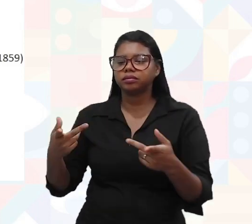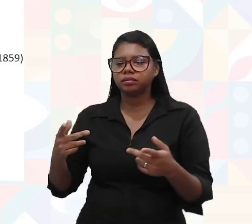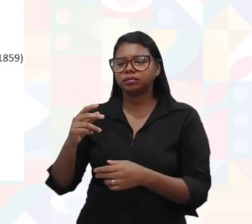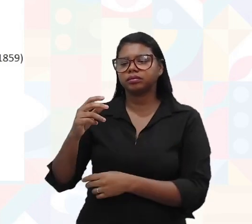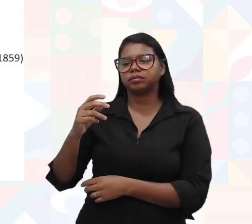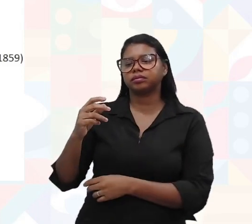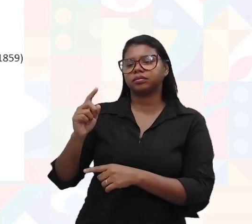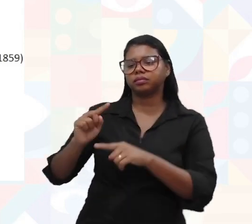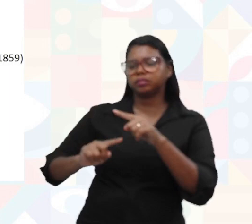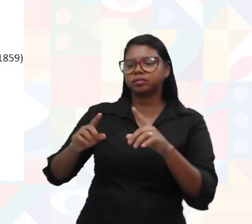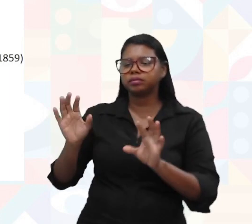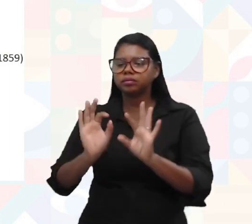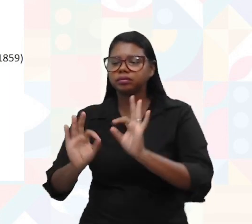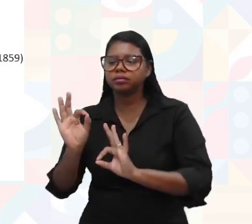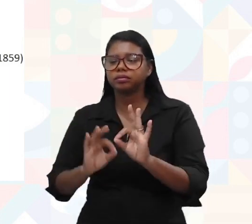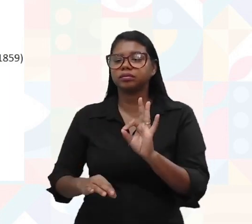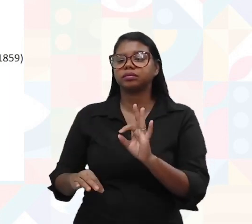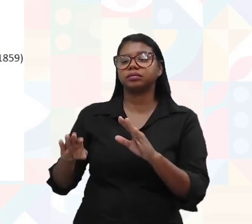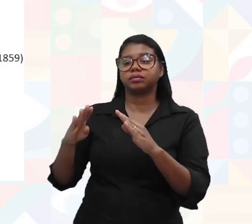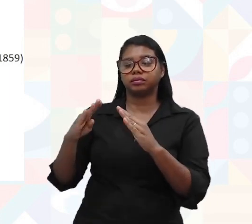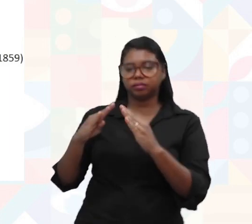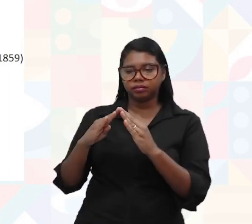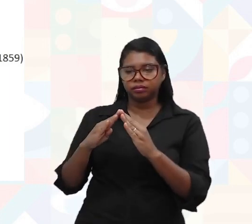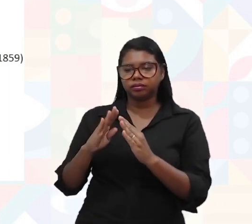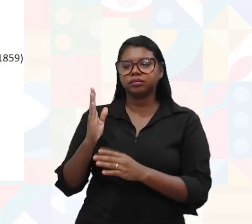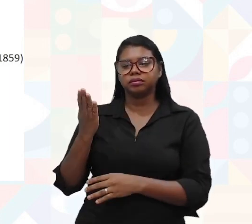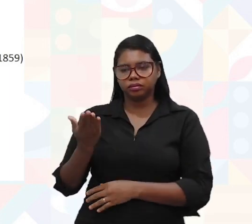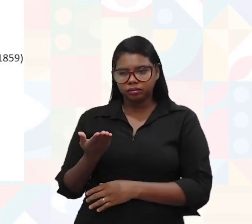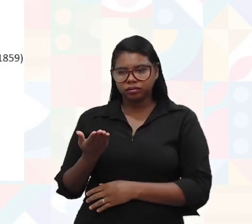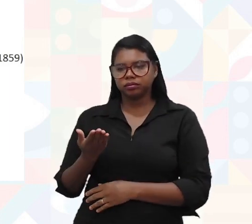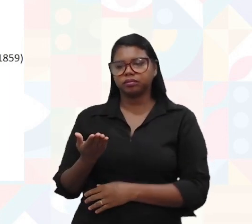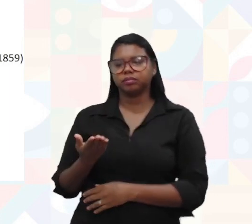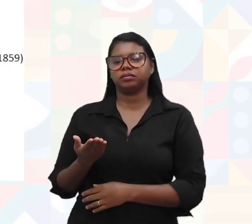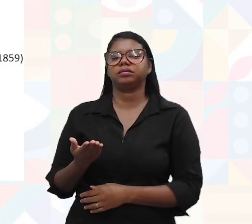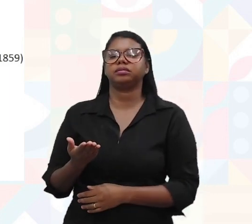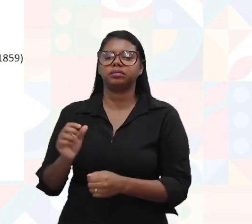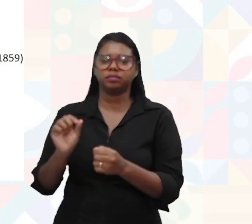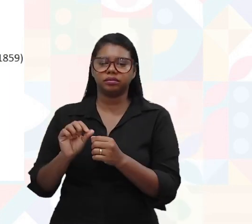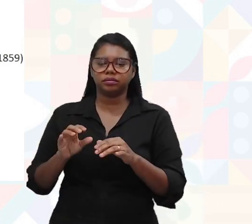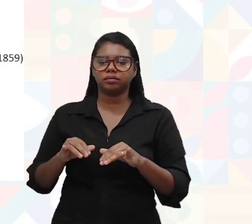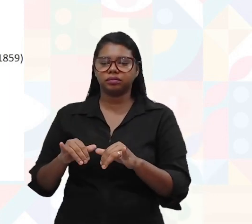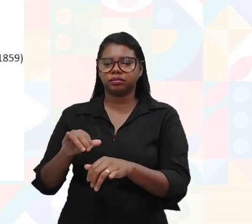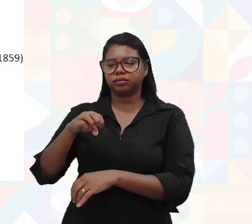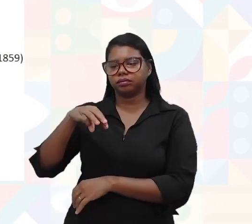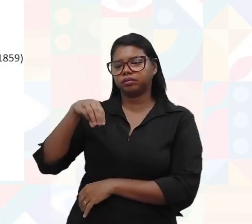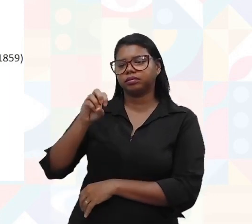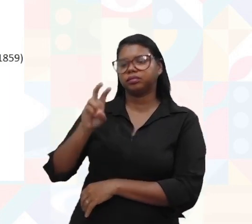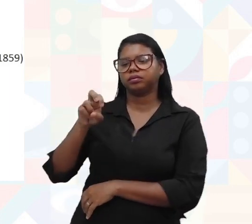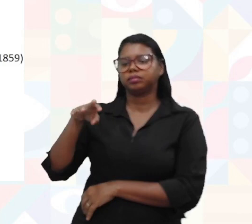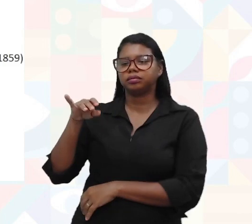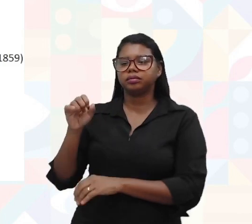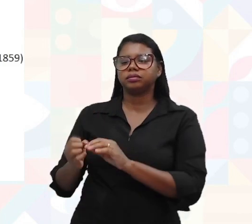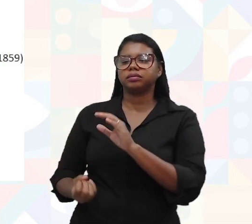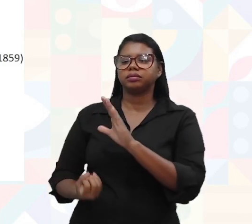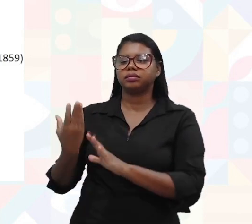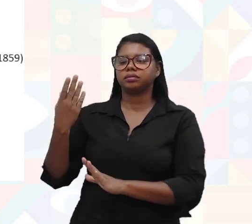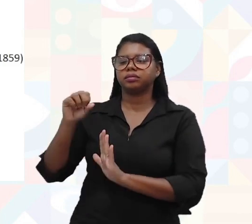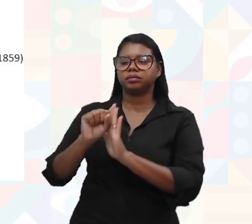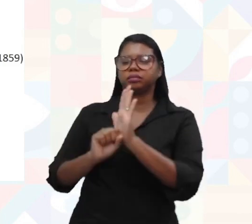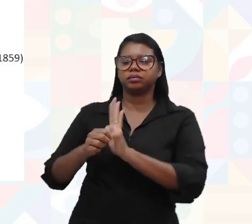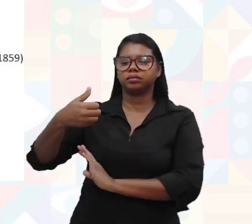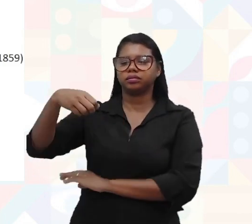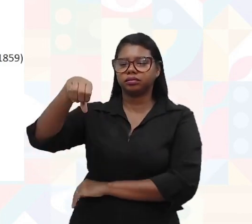e em casa você montava, como muito a gente já faz hoje com os nossos móveis, né? Então veja que isso surge no século XIX, né? Ele